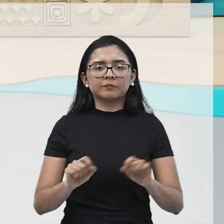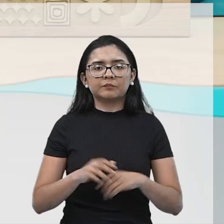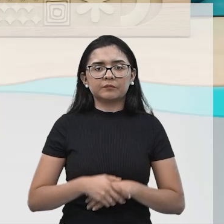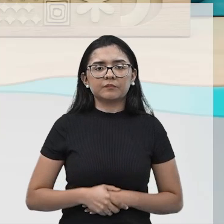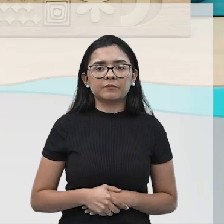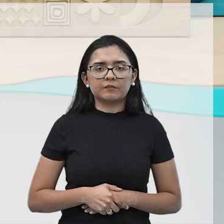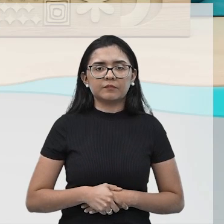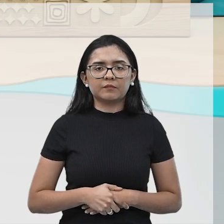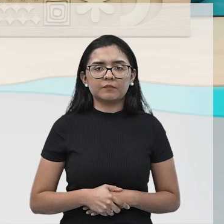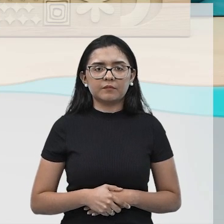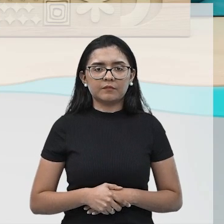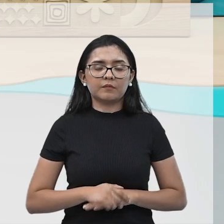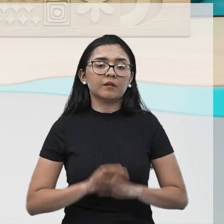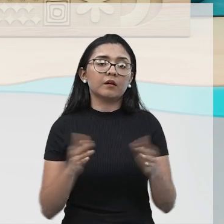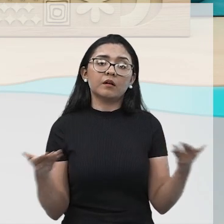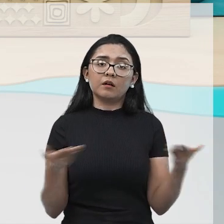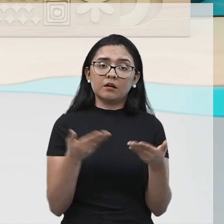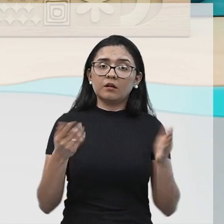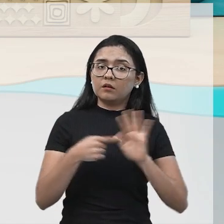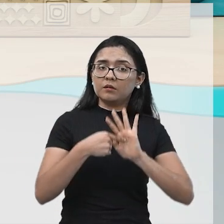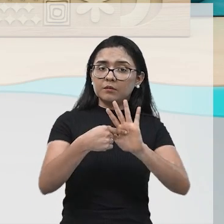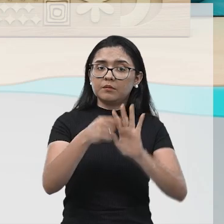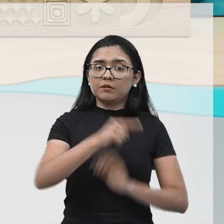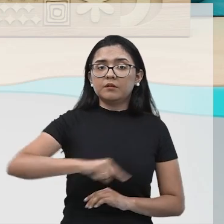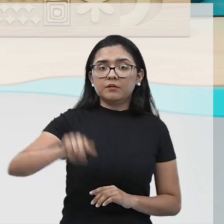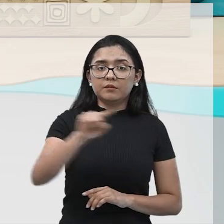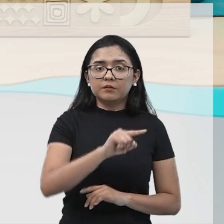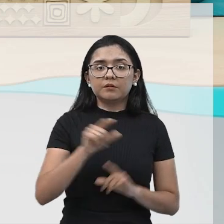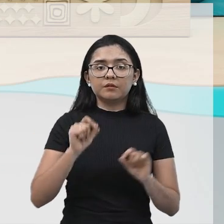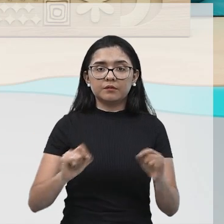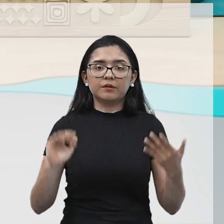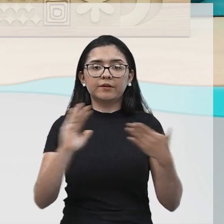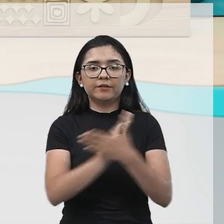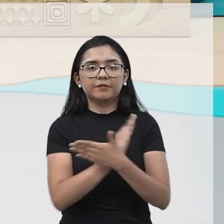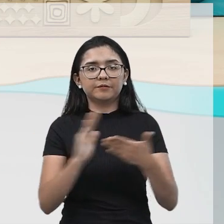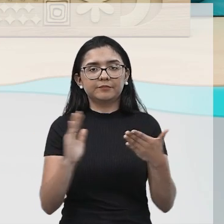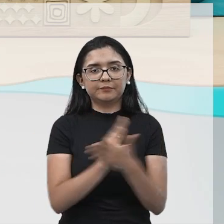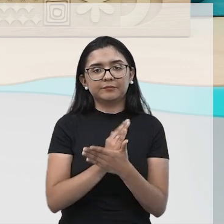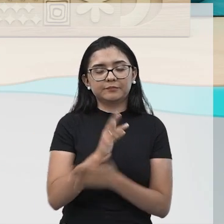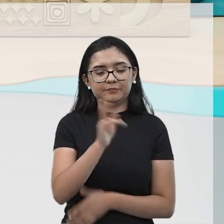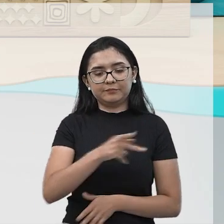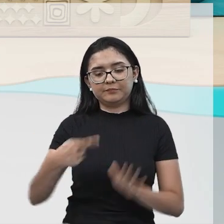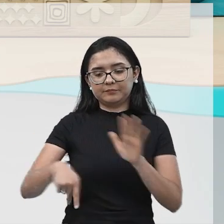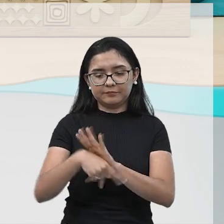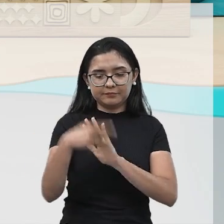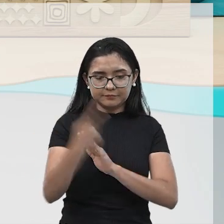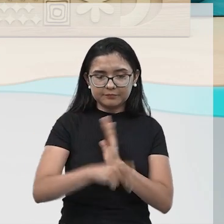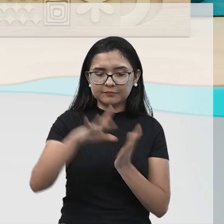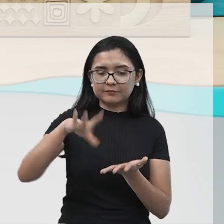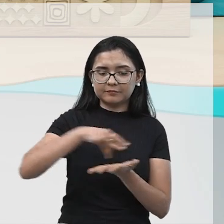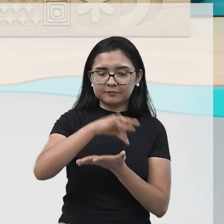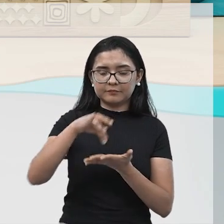ficcionais. Agora vamos mostrar para vocês alguns professores do Centro de Mídia que se